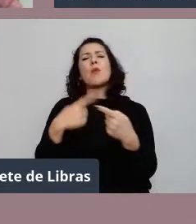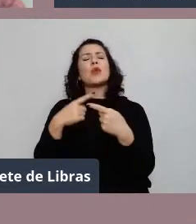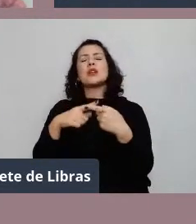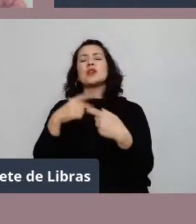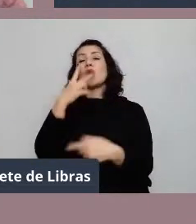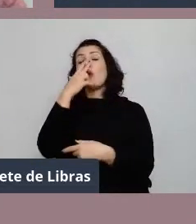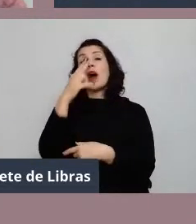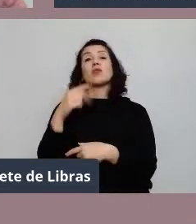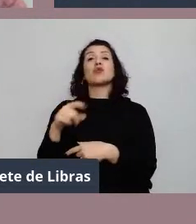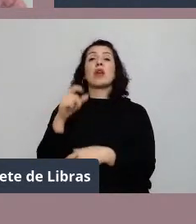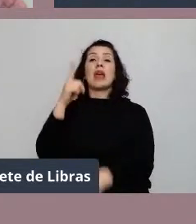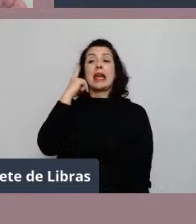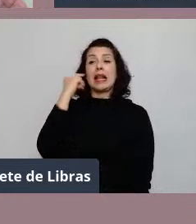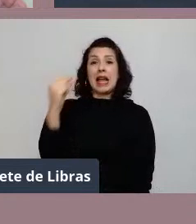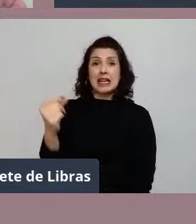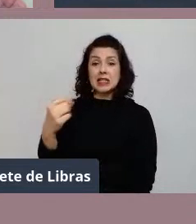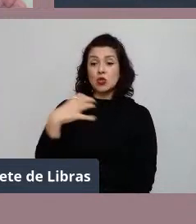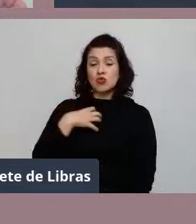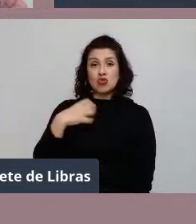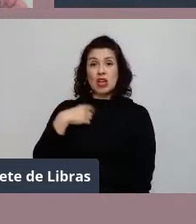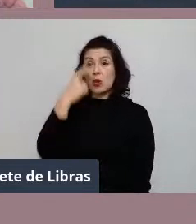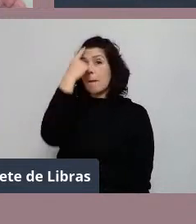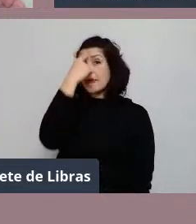narrativa. Mas,